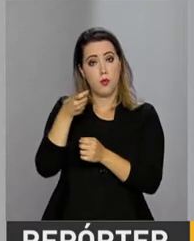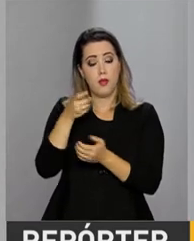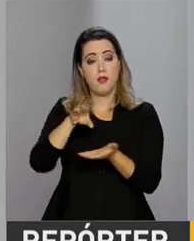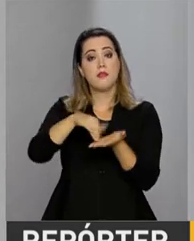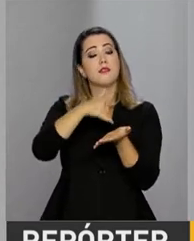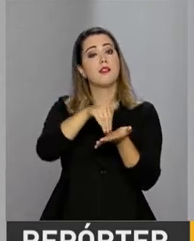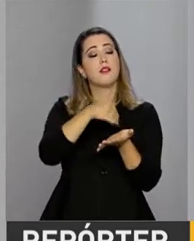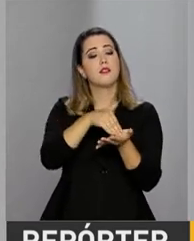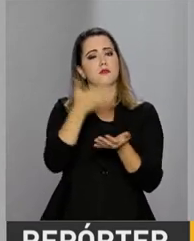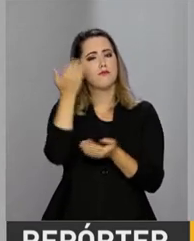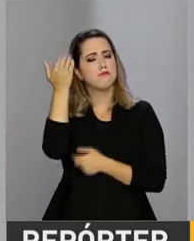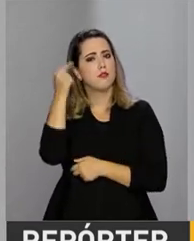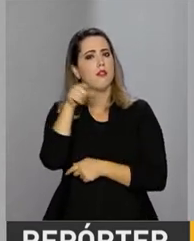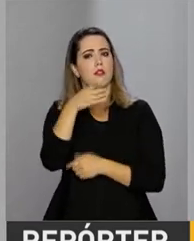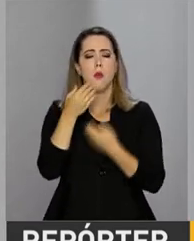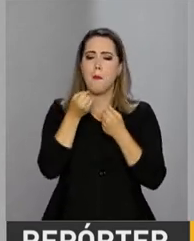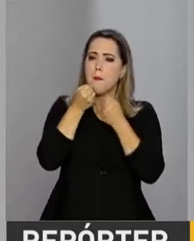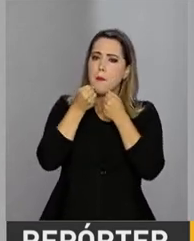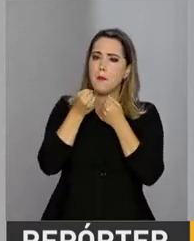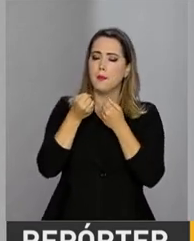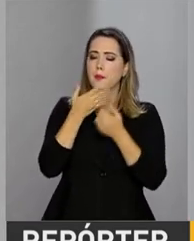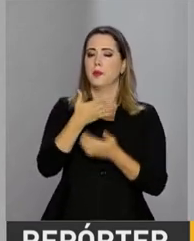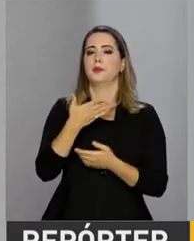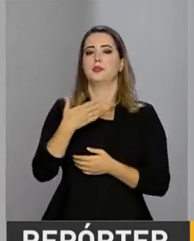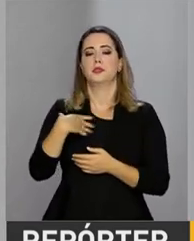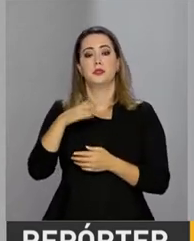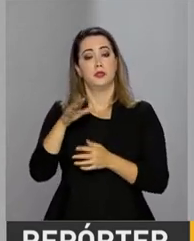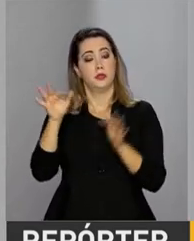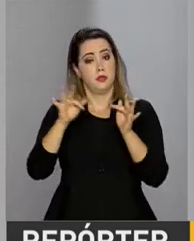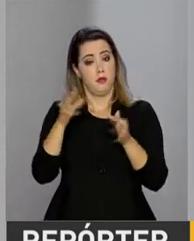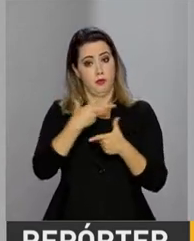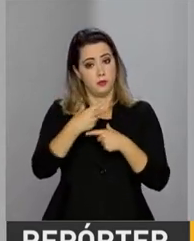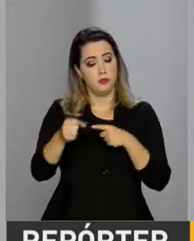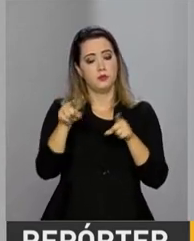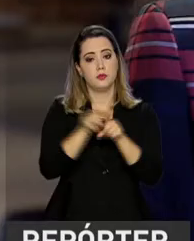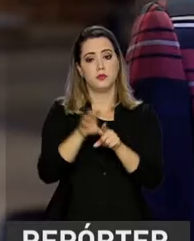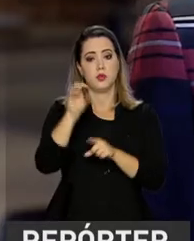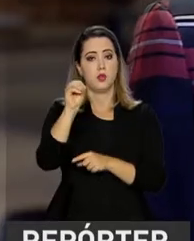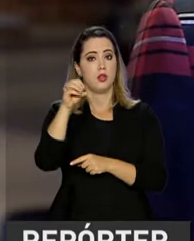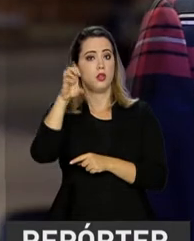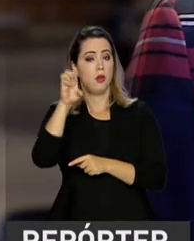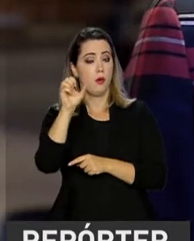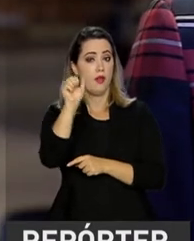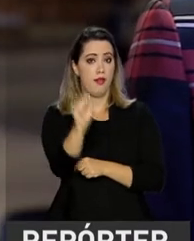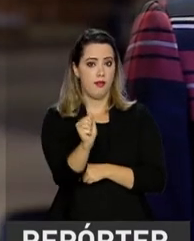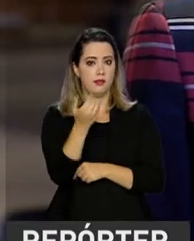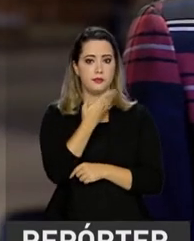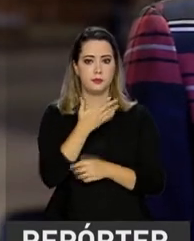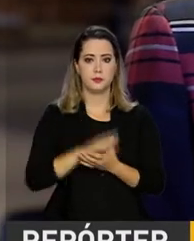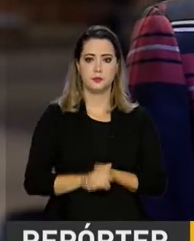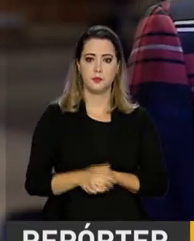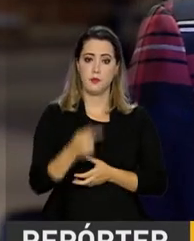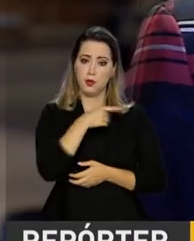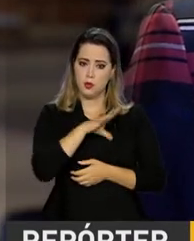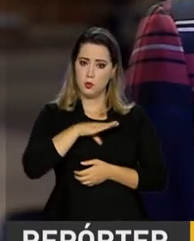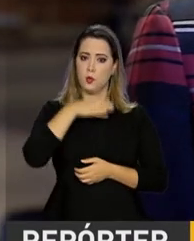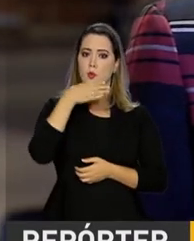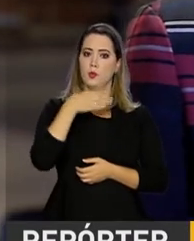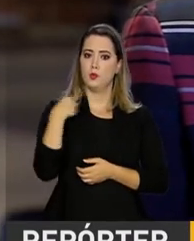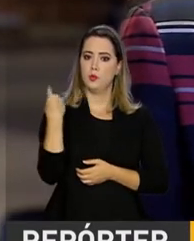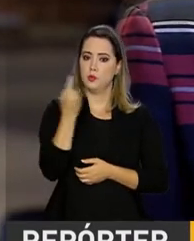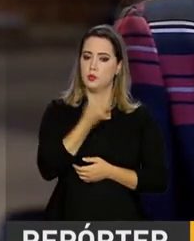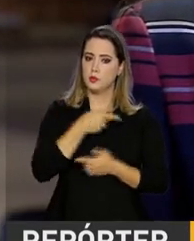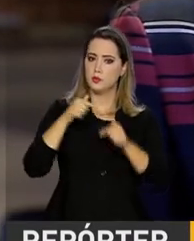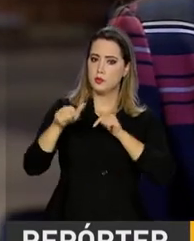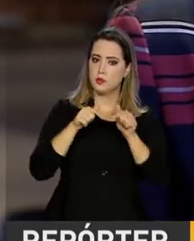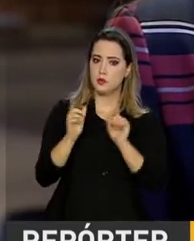temer desejou sucesso a ela na comissão interamericana de direitos humanos da oea a e tem muito orgulho do nosso legado que nós deixamos